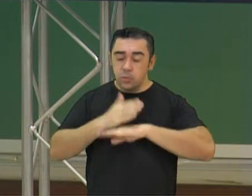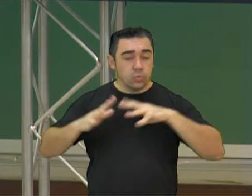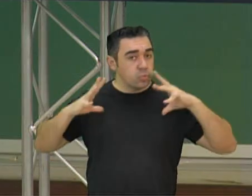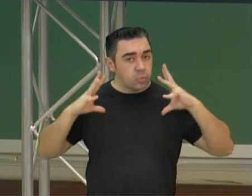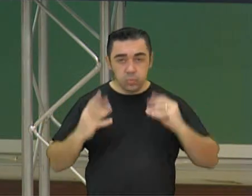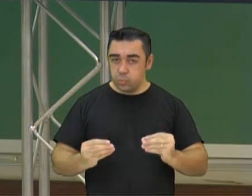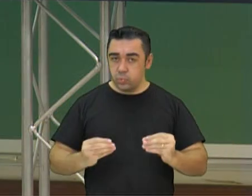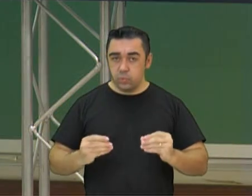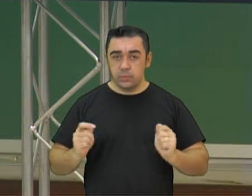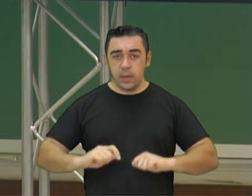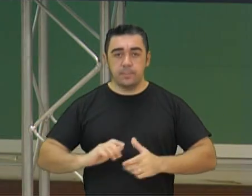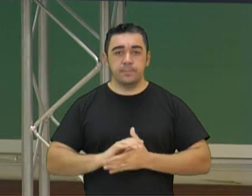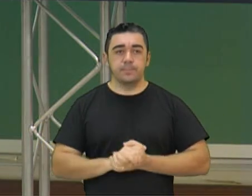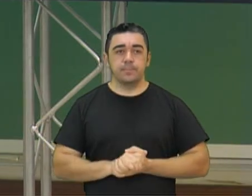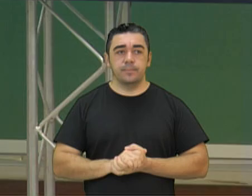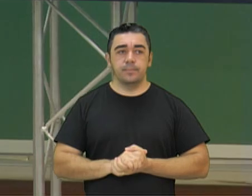tudo.